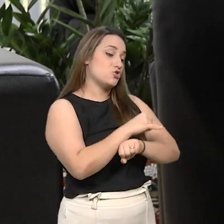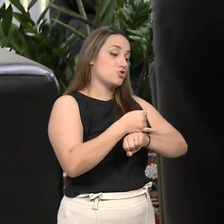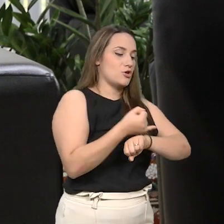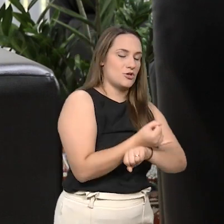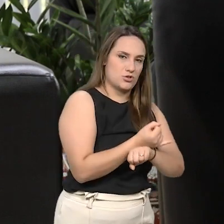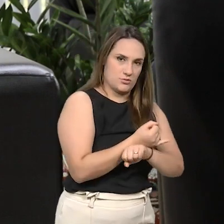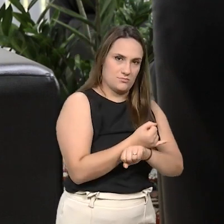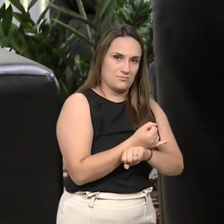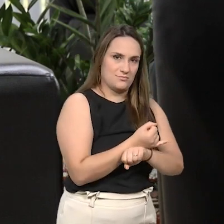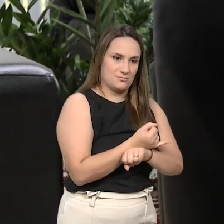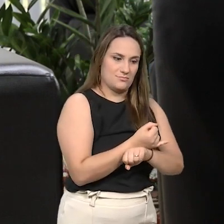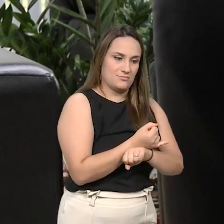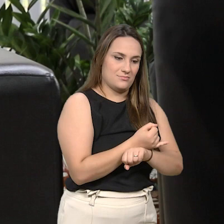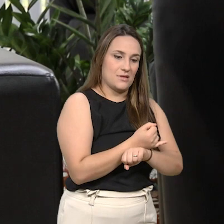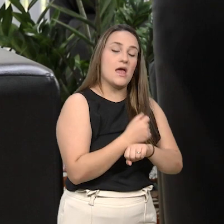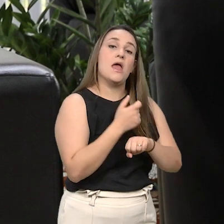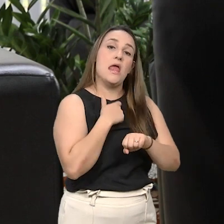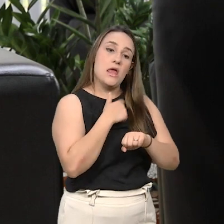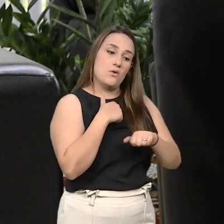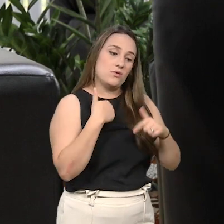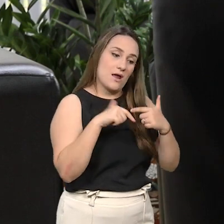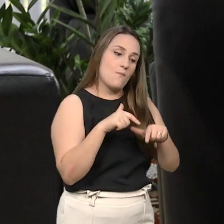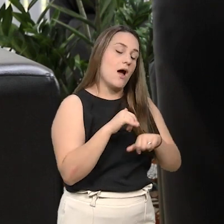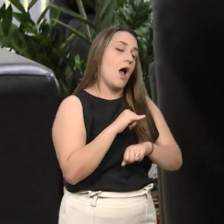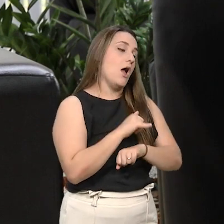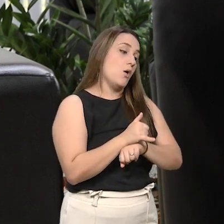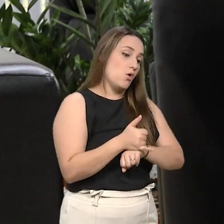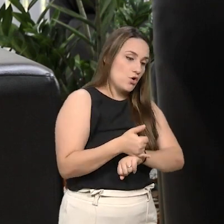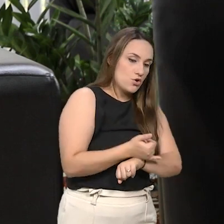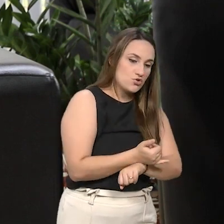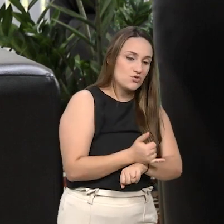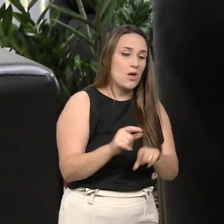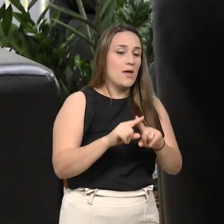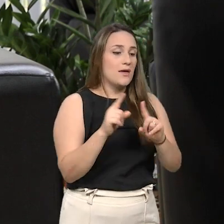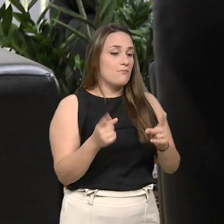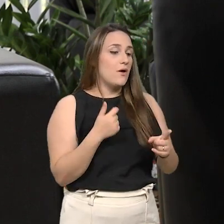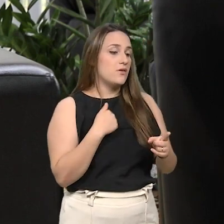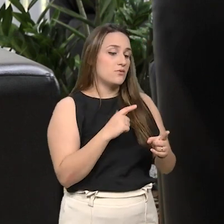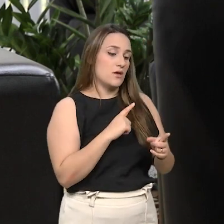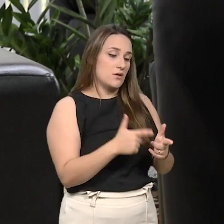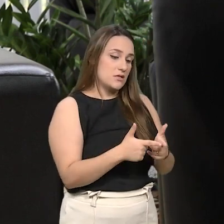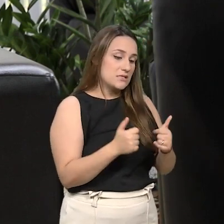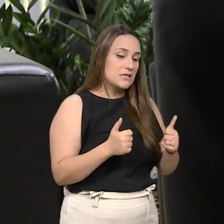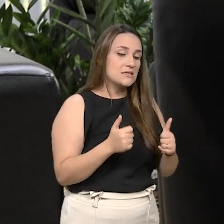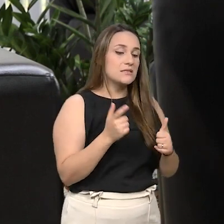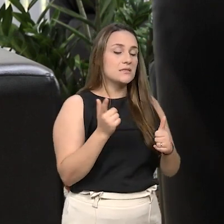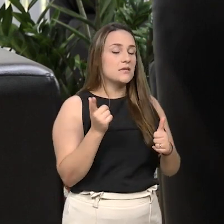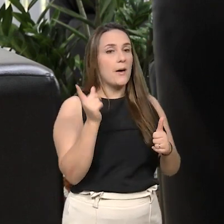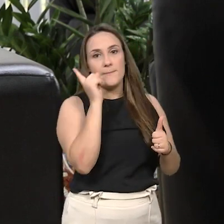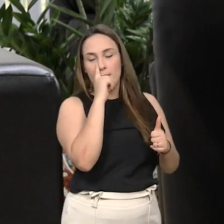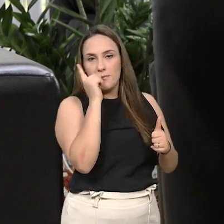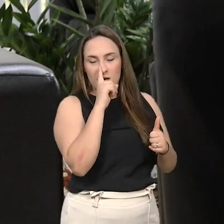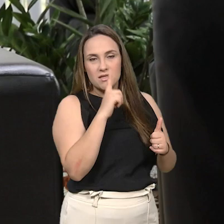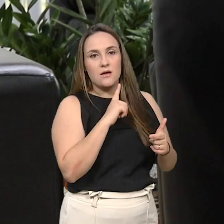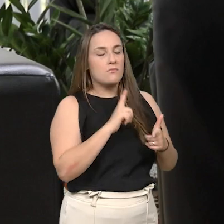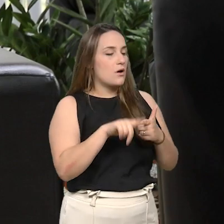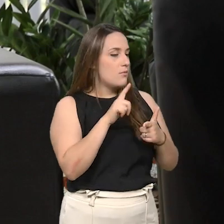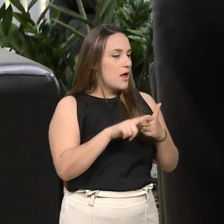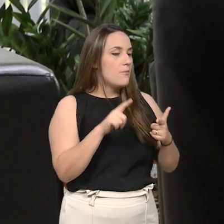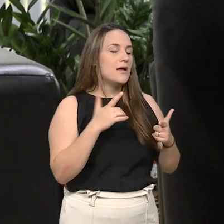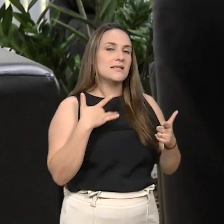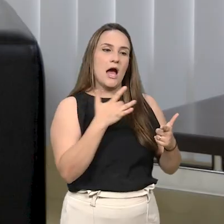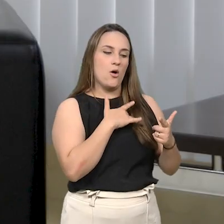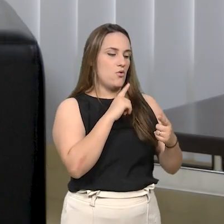Jardim e por acaso as pessoas trabalham em Jardim, teve lá um servidor que está com licença maternidade e outro teve um problema de saúde, como é